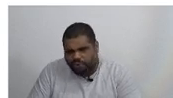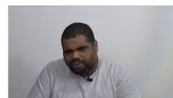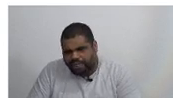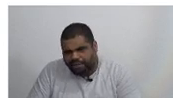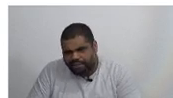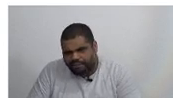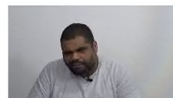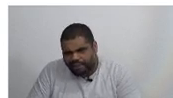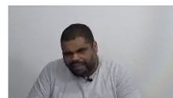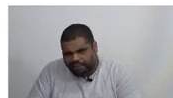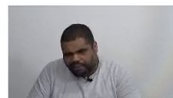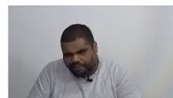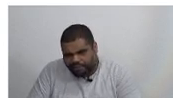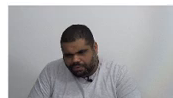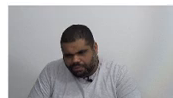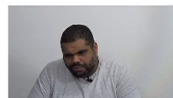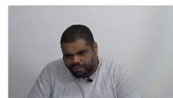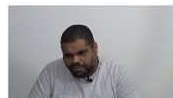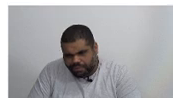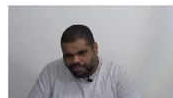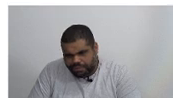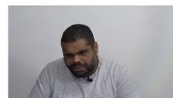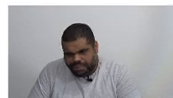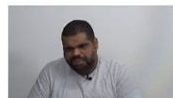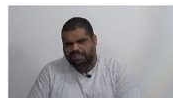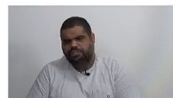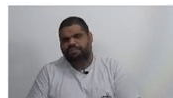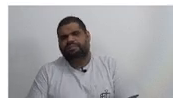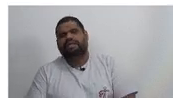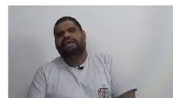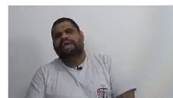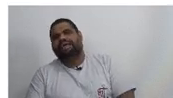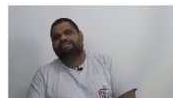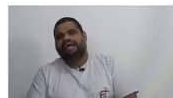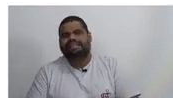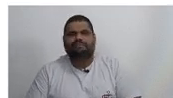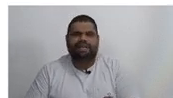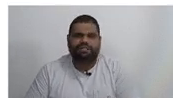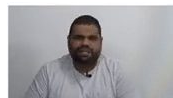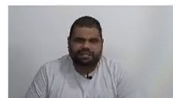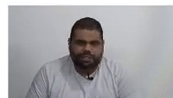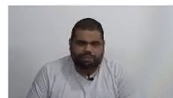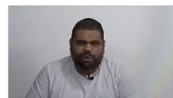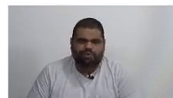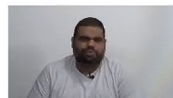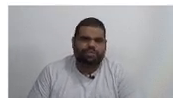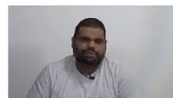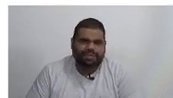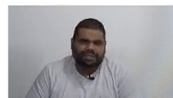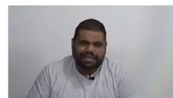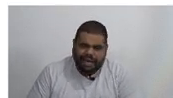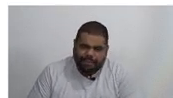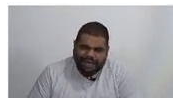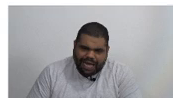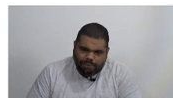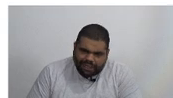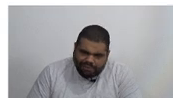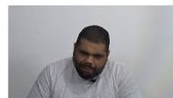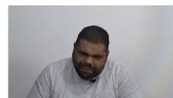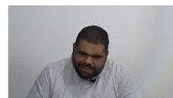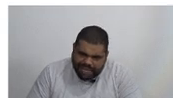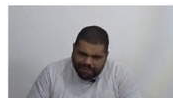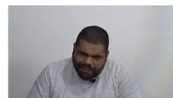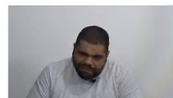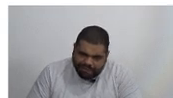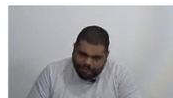E a outra vale quanto? 16. É exatamente nesses pontos que a parábola